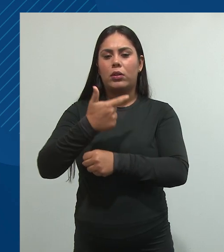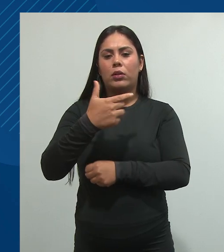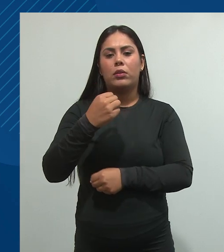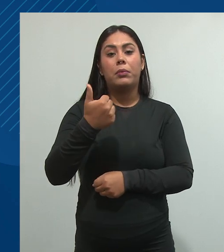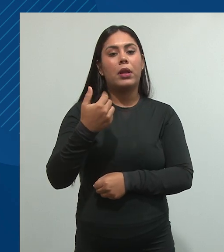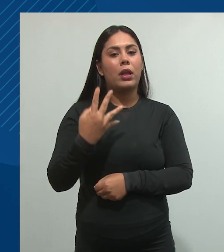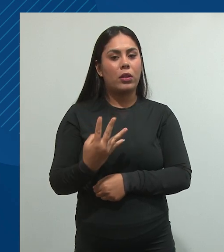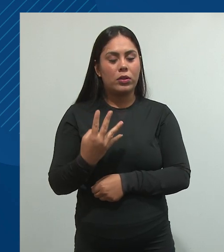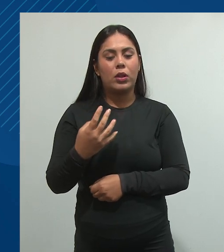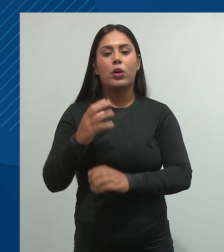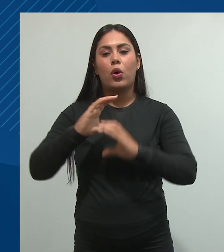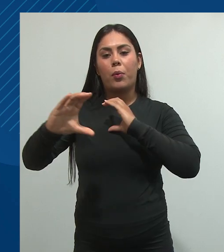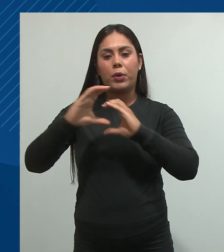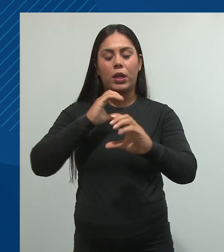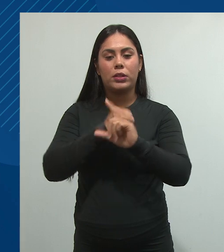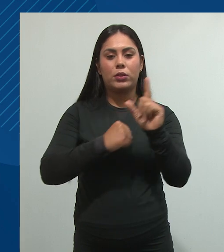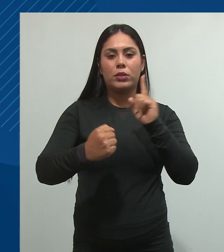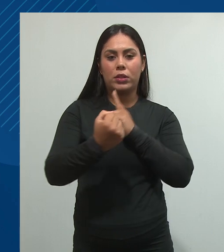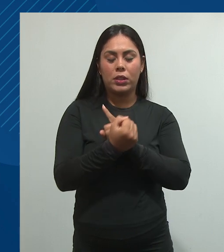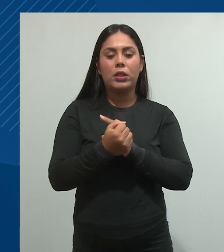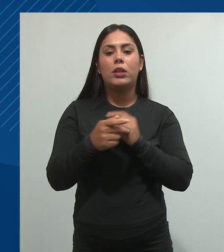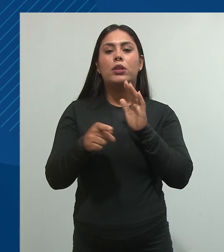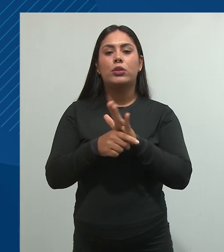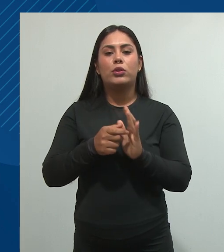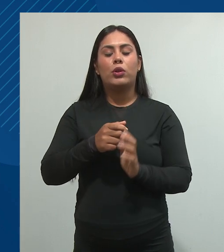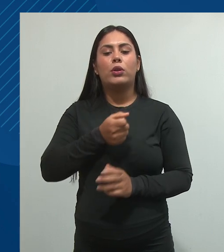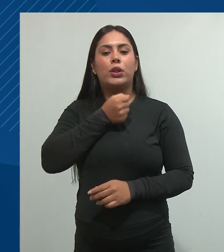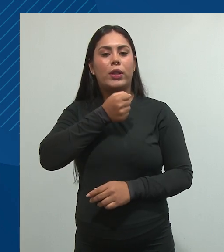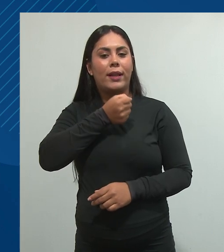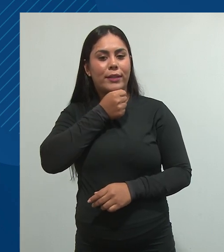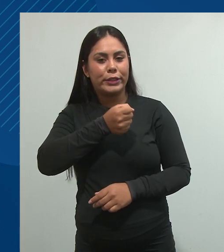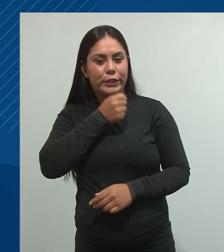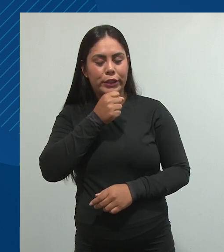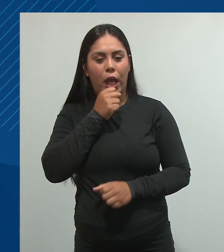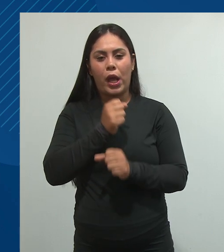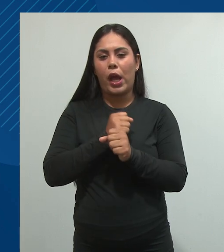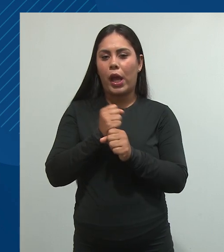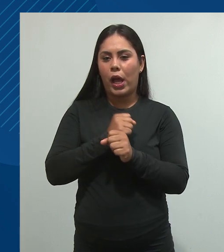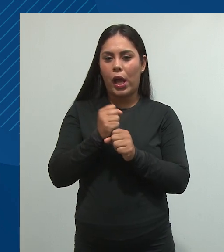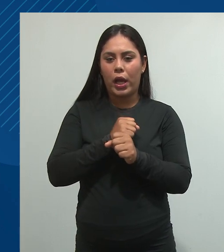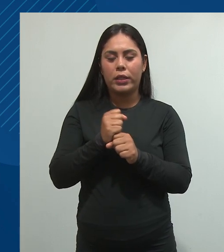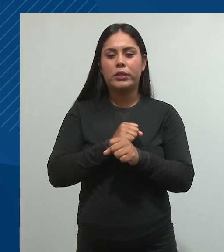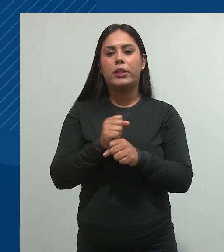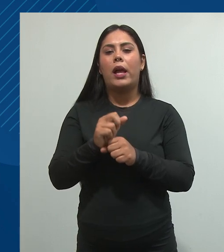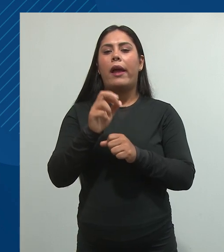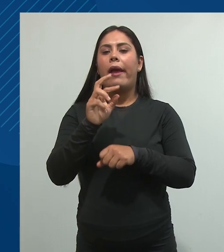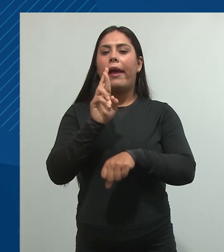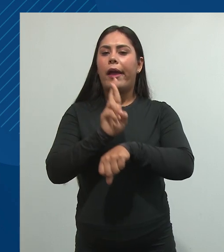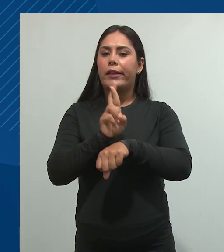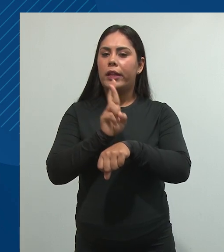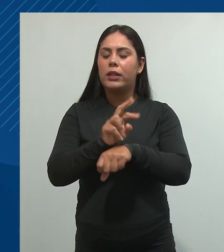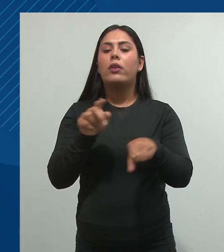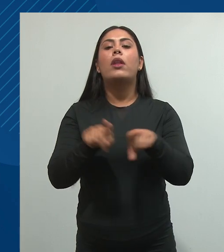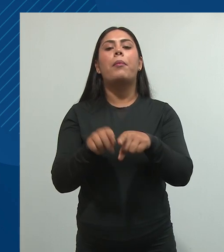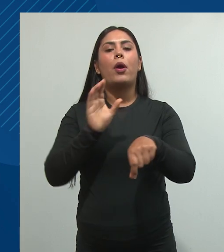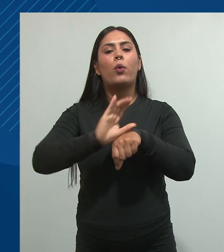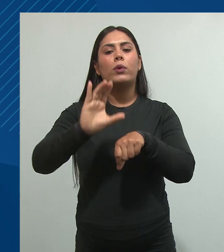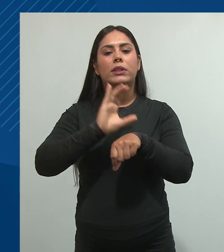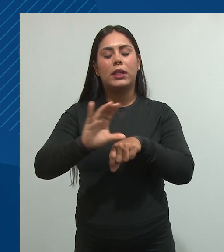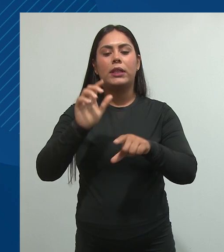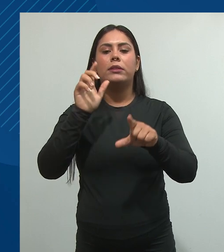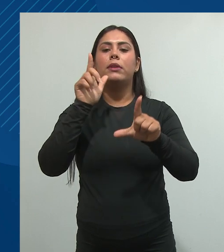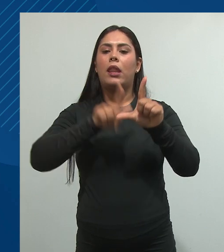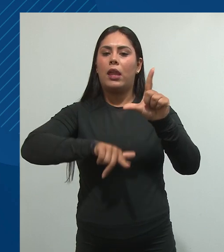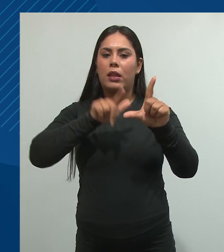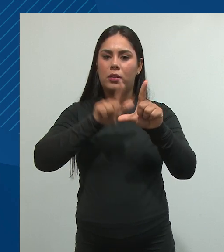minha formação é em comunicação social, sou jornalista, passei alguns anos dentro de redação antes de fazer letras também, pela